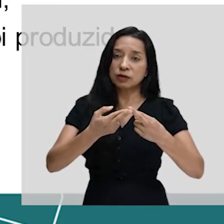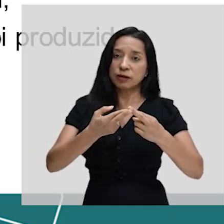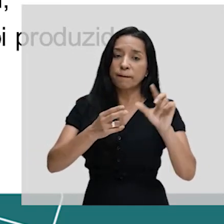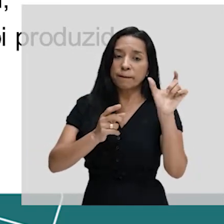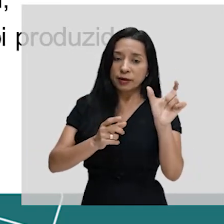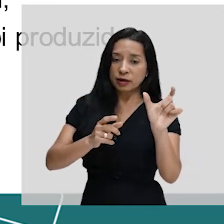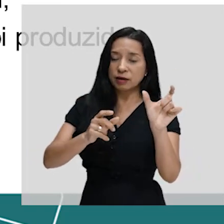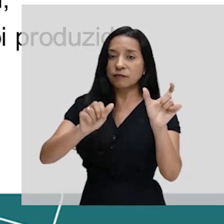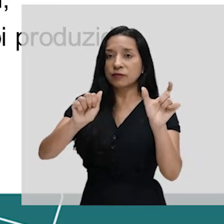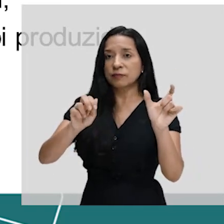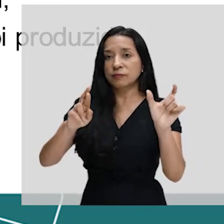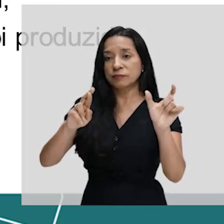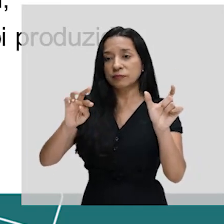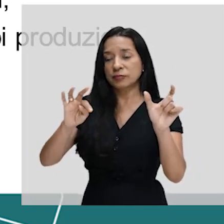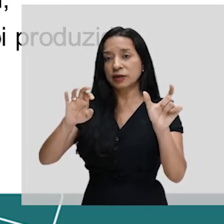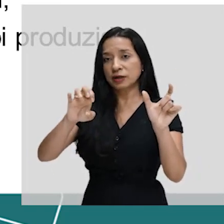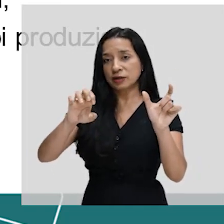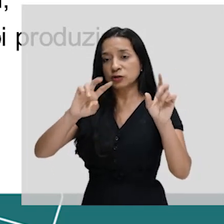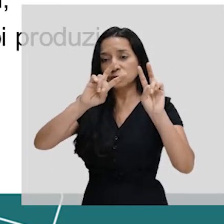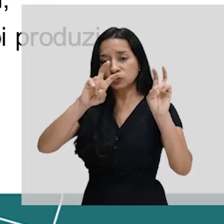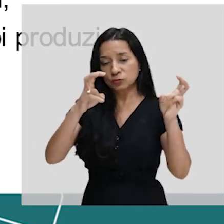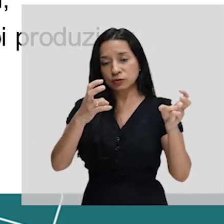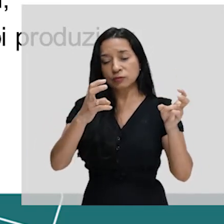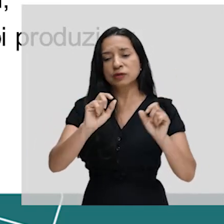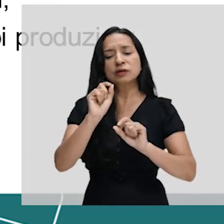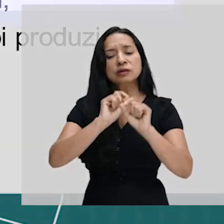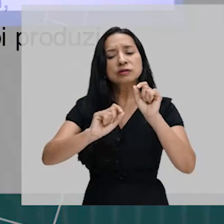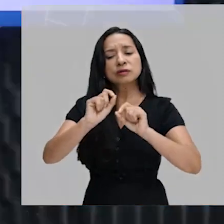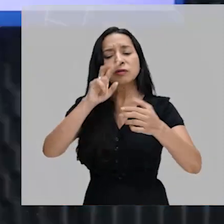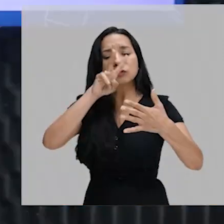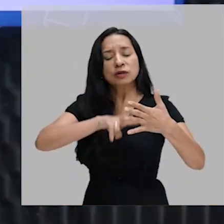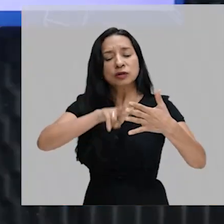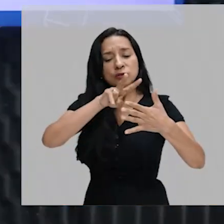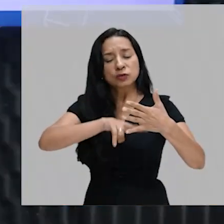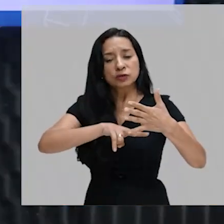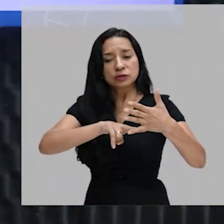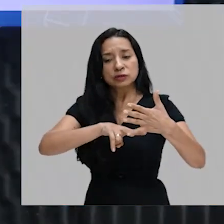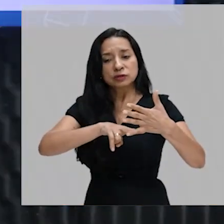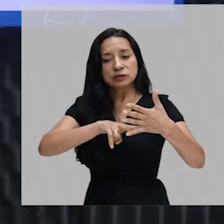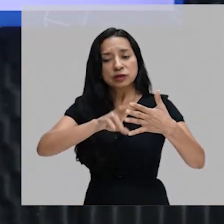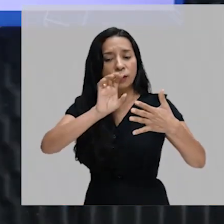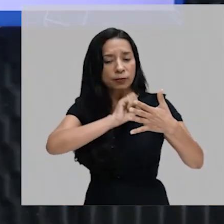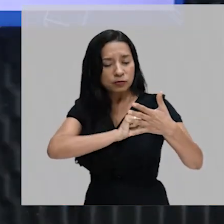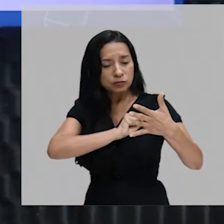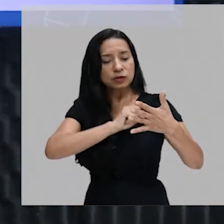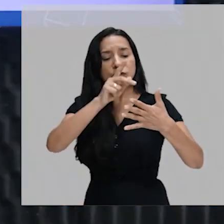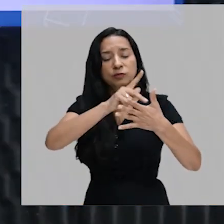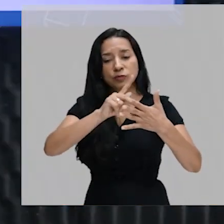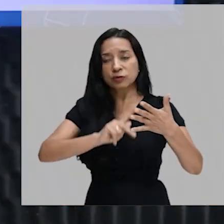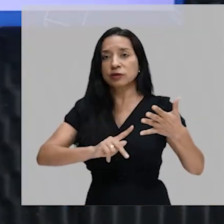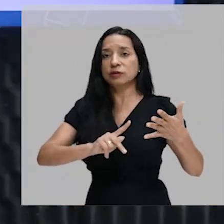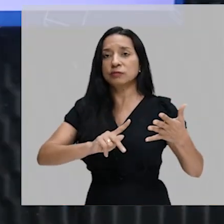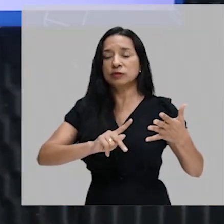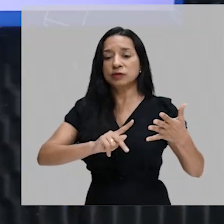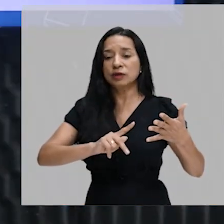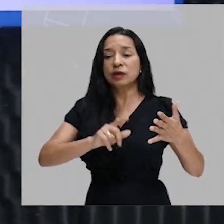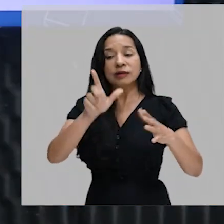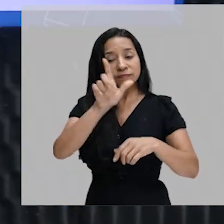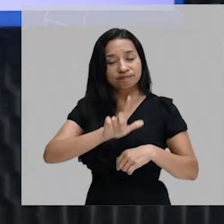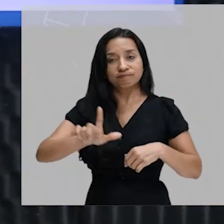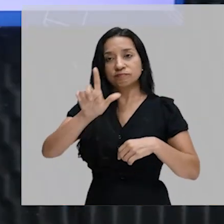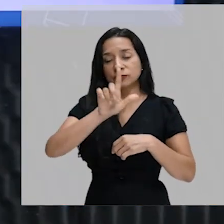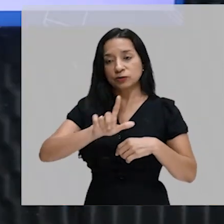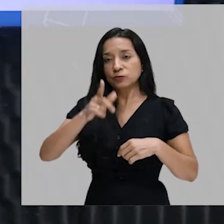Quando eu escrevo um poema, quem são os meus leitores? Apaixonados por poema, apaixonados por